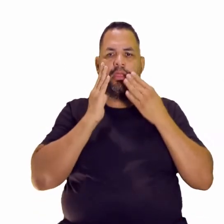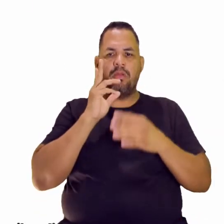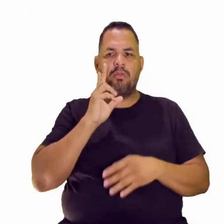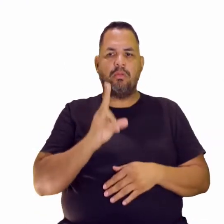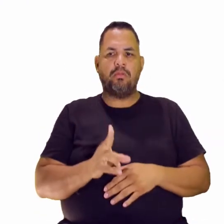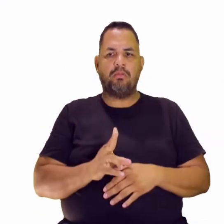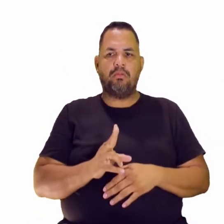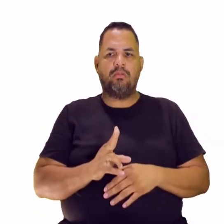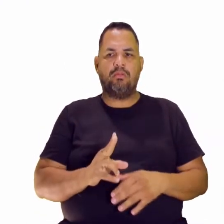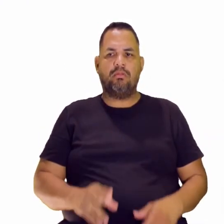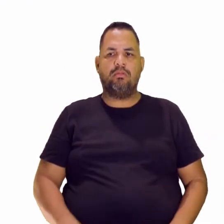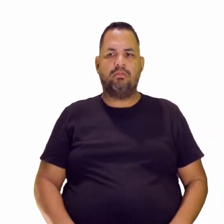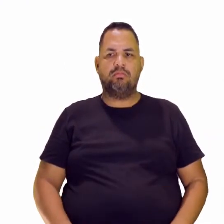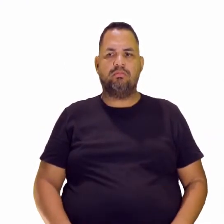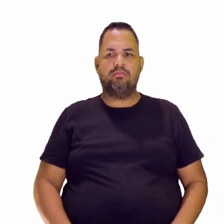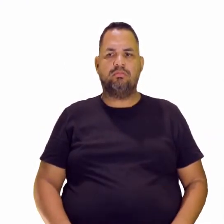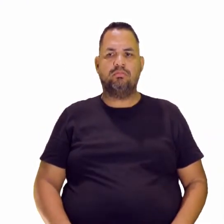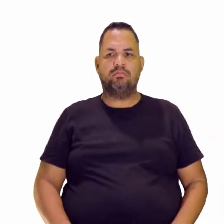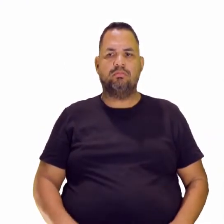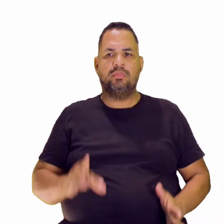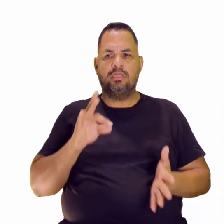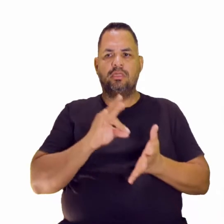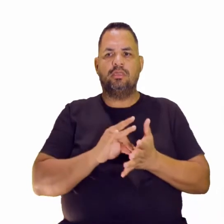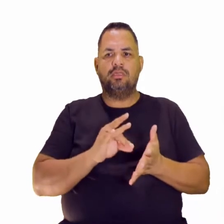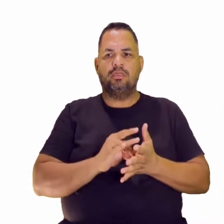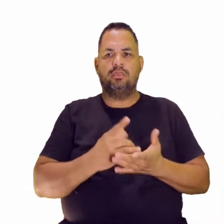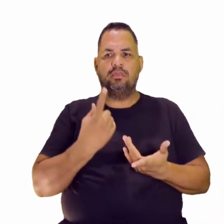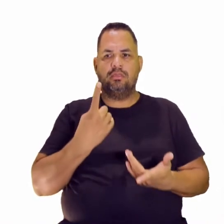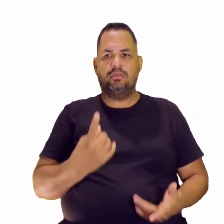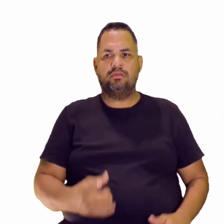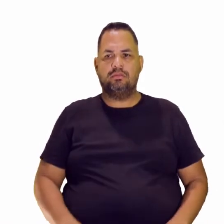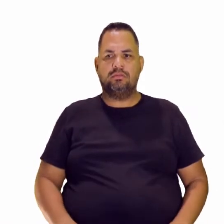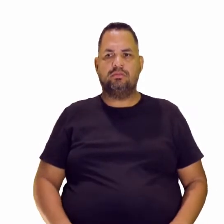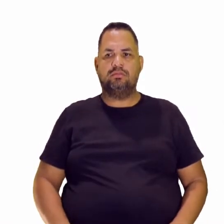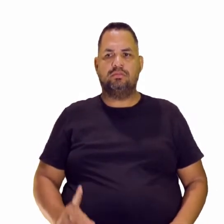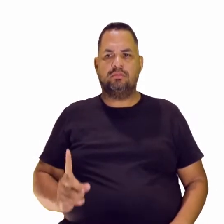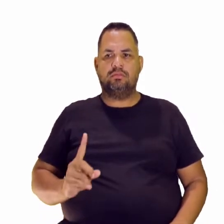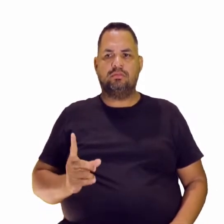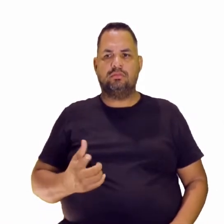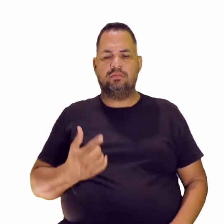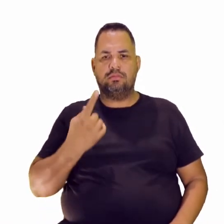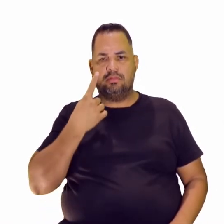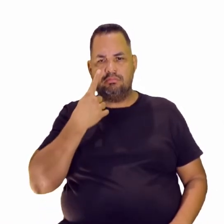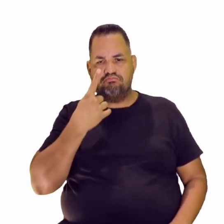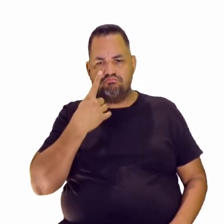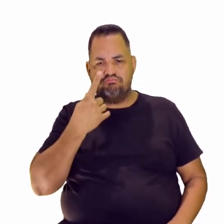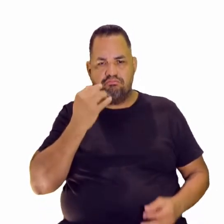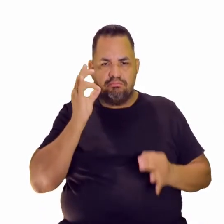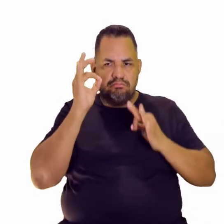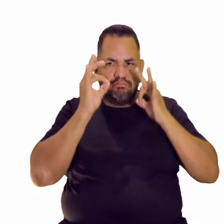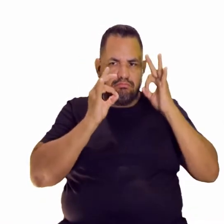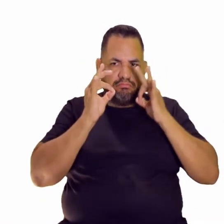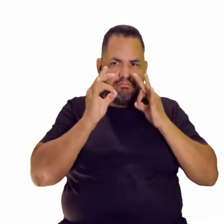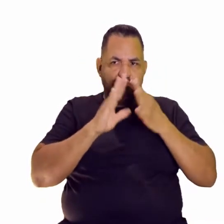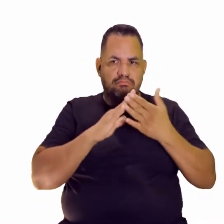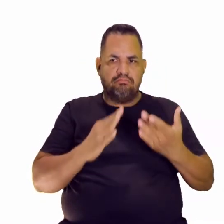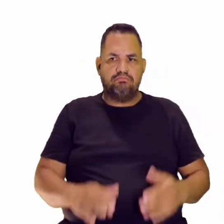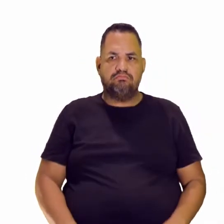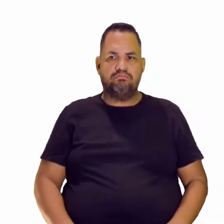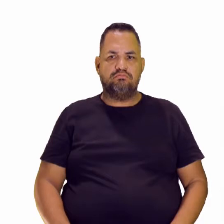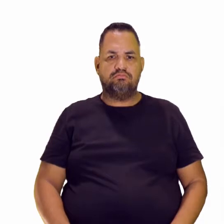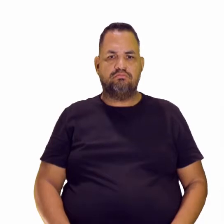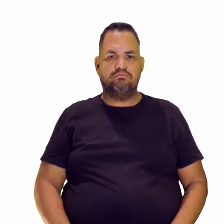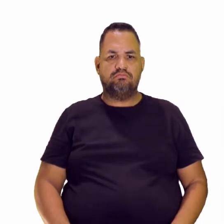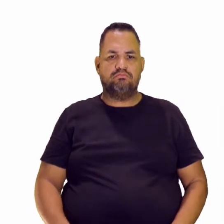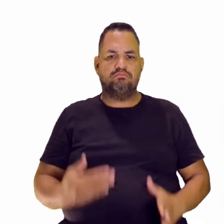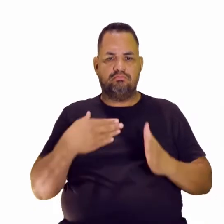a realidade, não é aquele rosto é um rosto meio geometrizado.